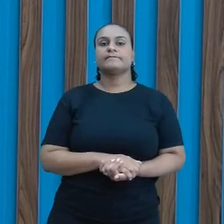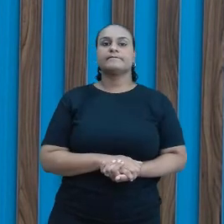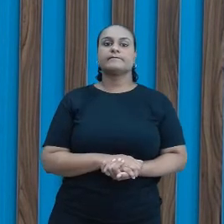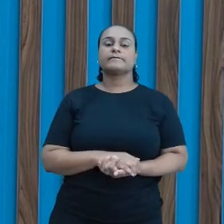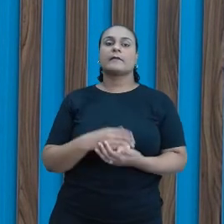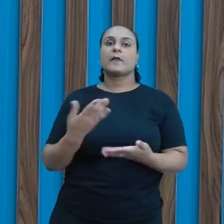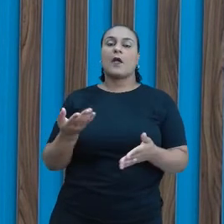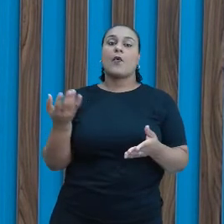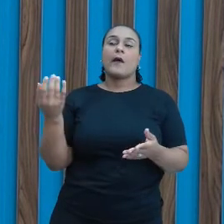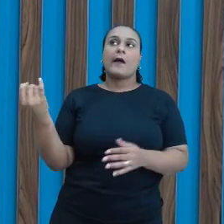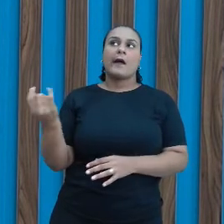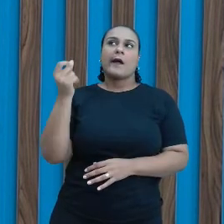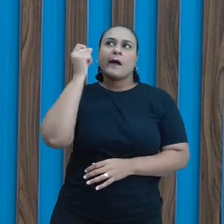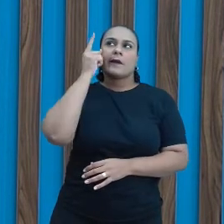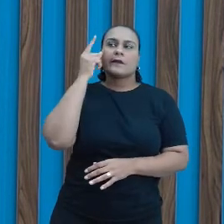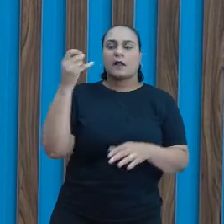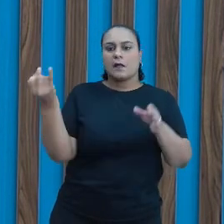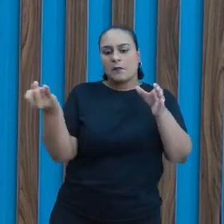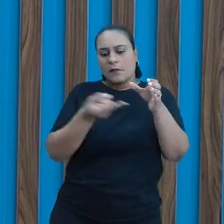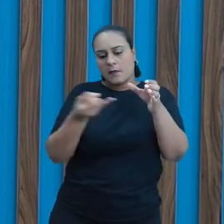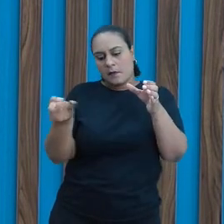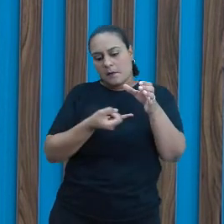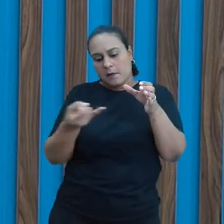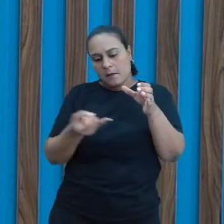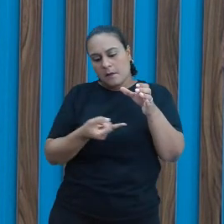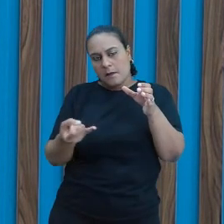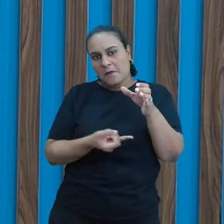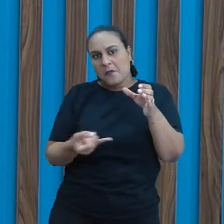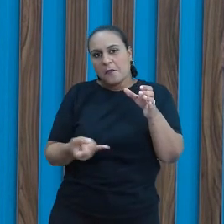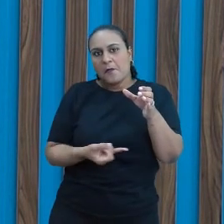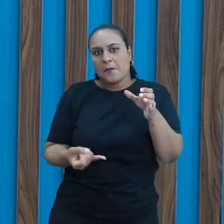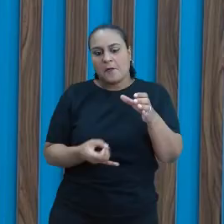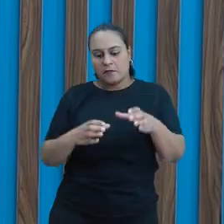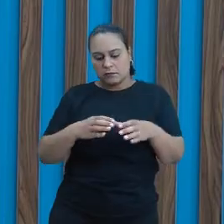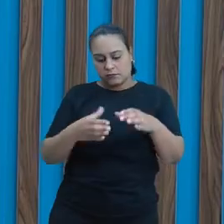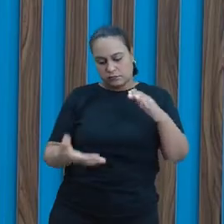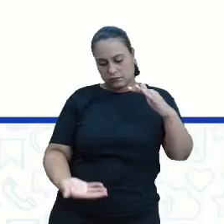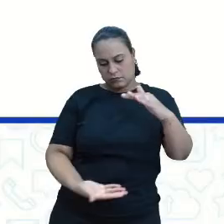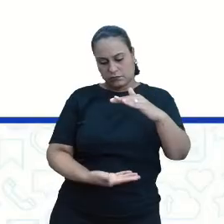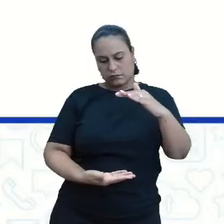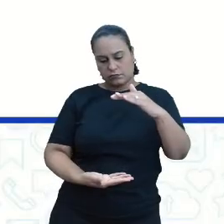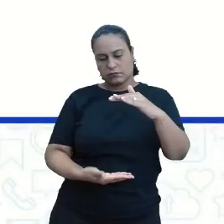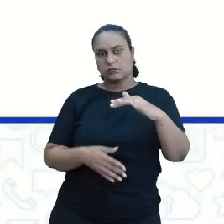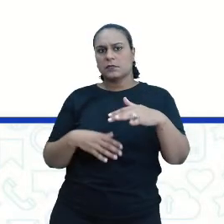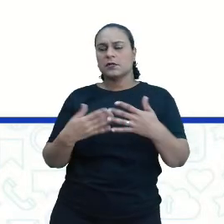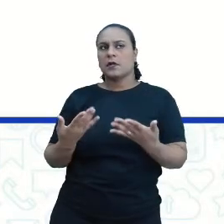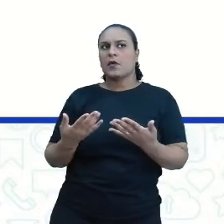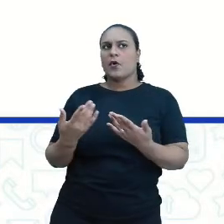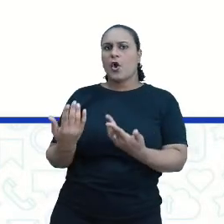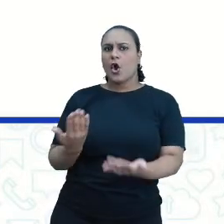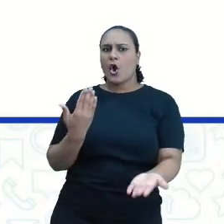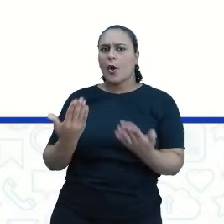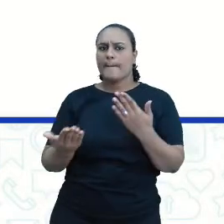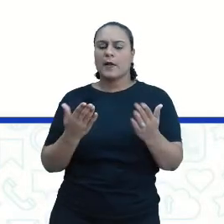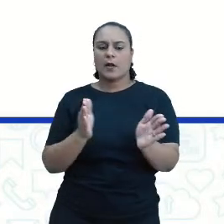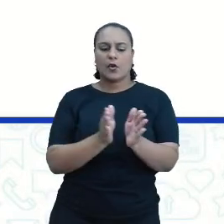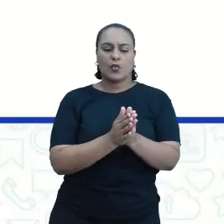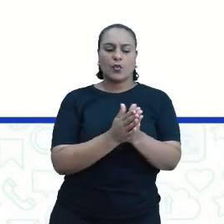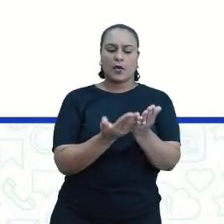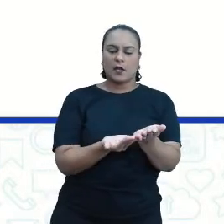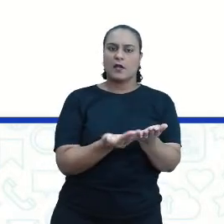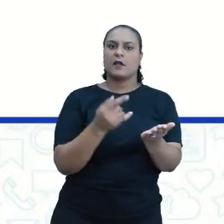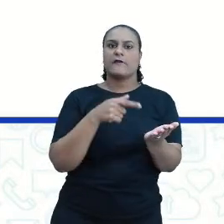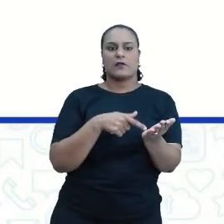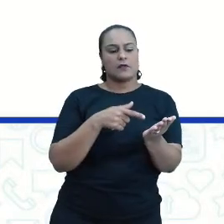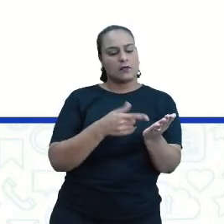desse fatiamento em vários pedacinhos. E aí, quando a gente pensa na composição do livro, cai muito com esse exemplo, relacionando